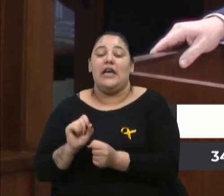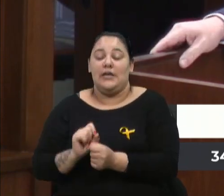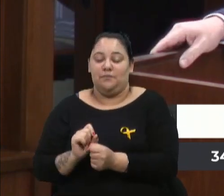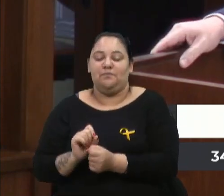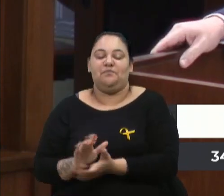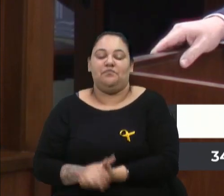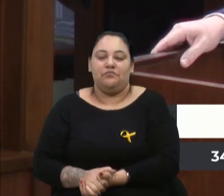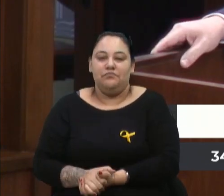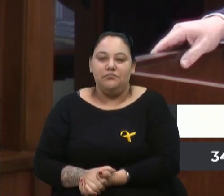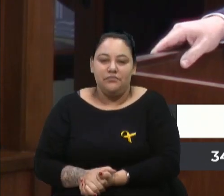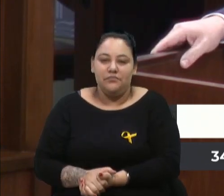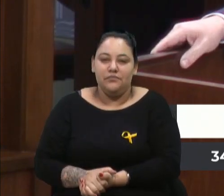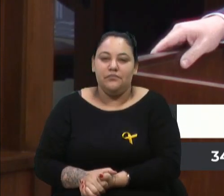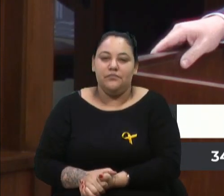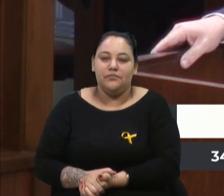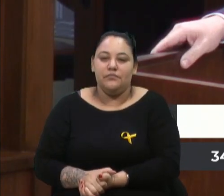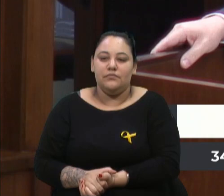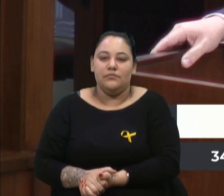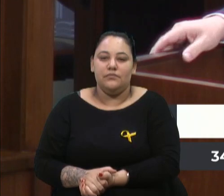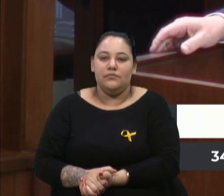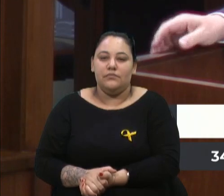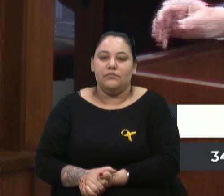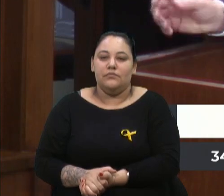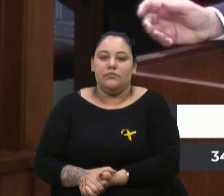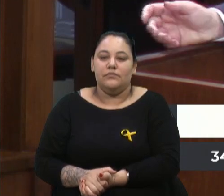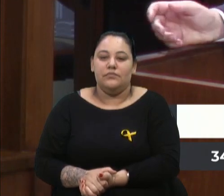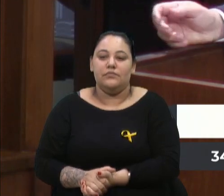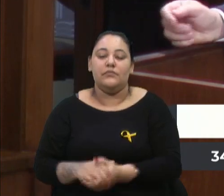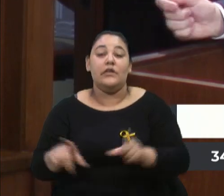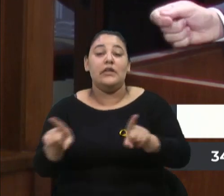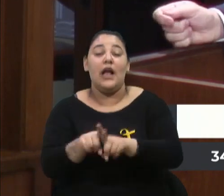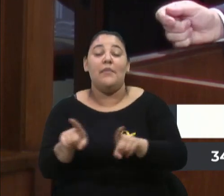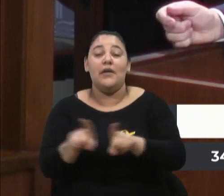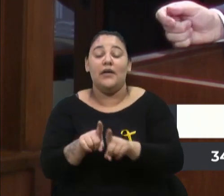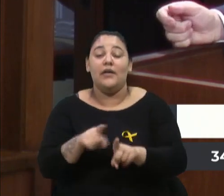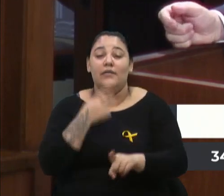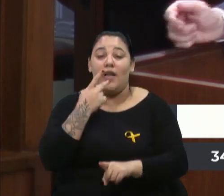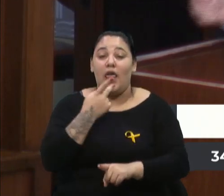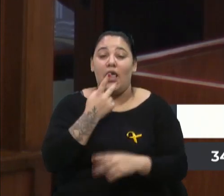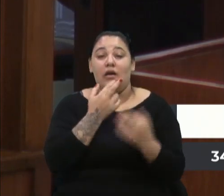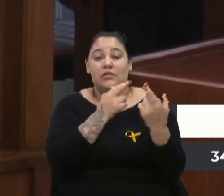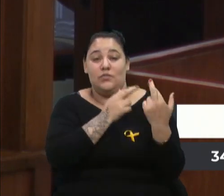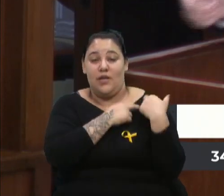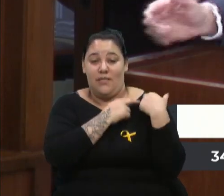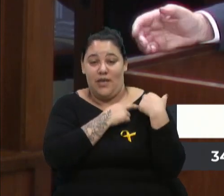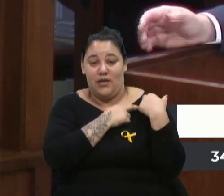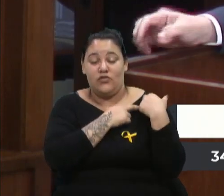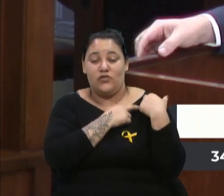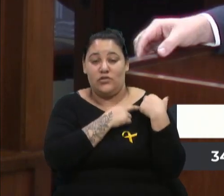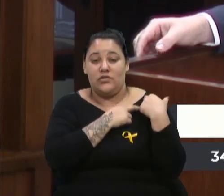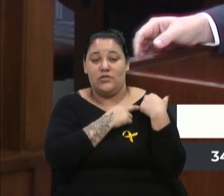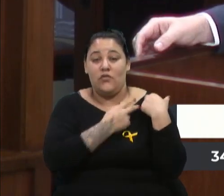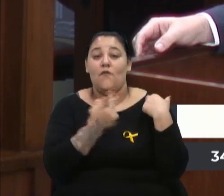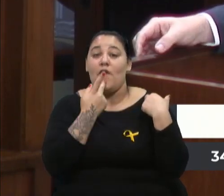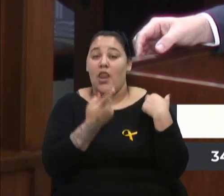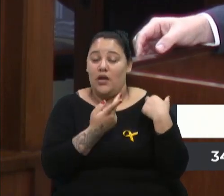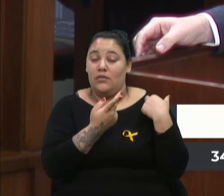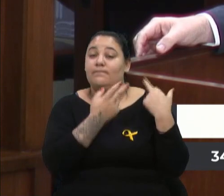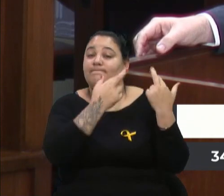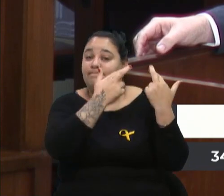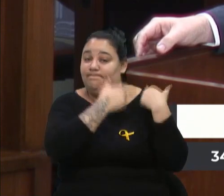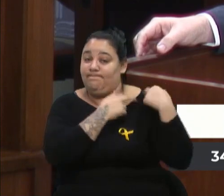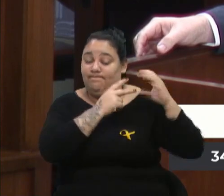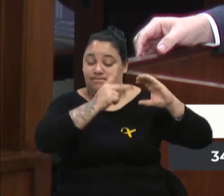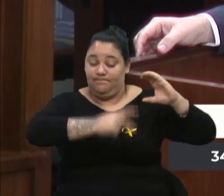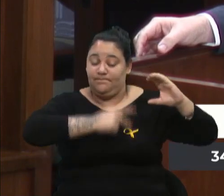ontem. E também, quando a gente fala em responsabilidade, a gente fala da responsabilidade desta casa em